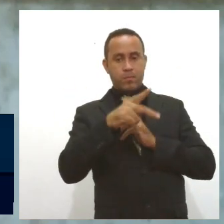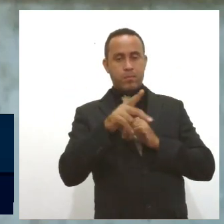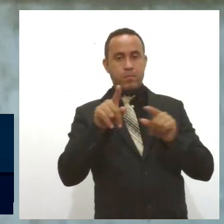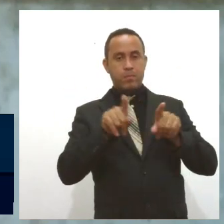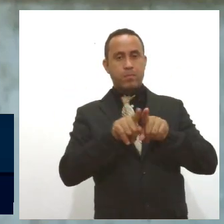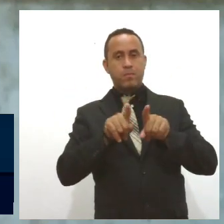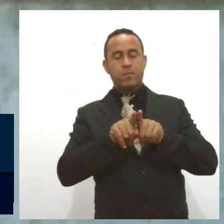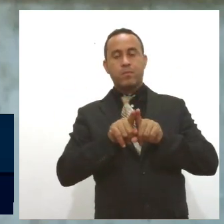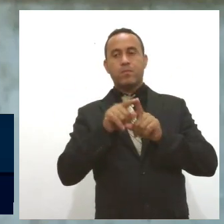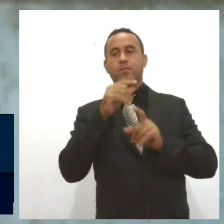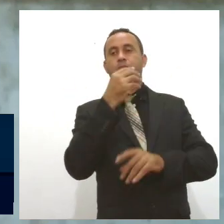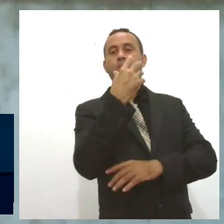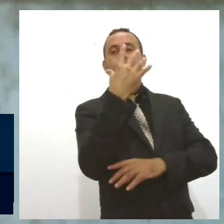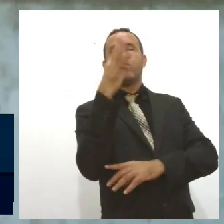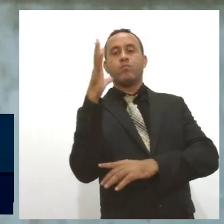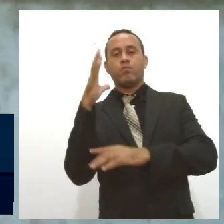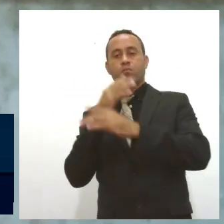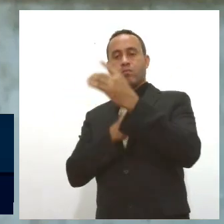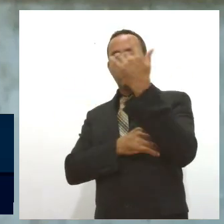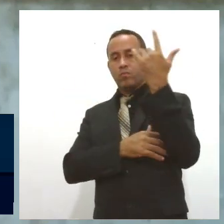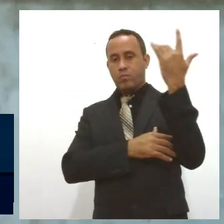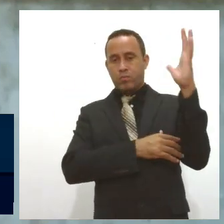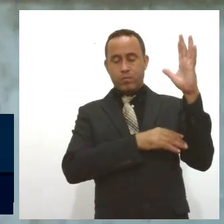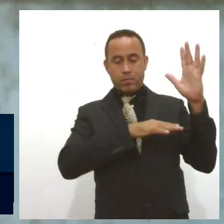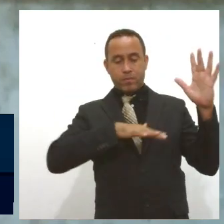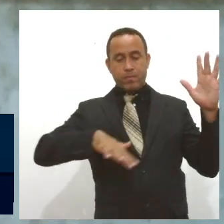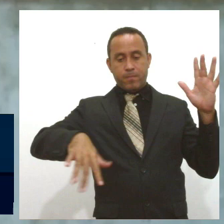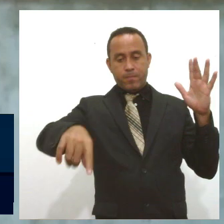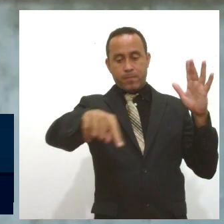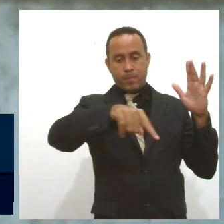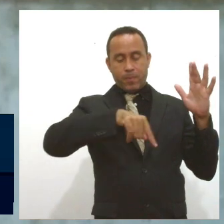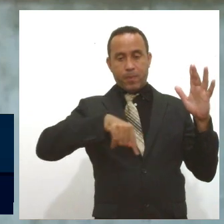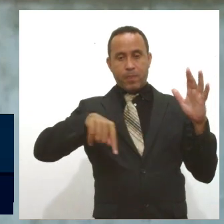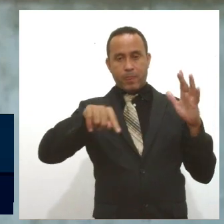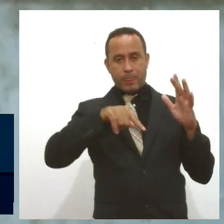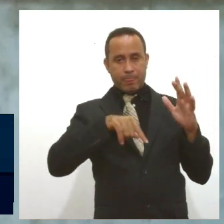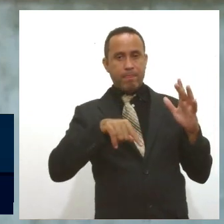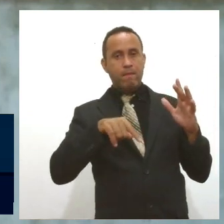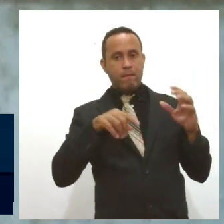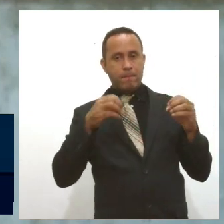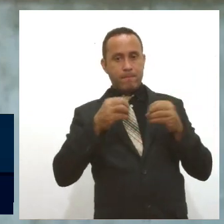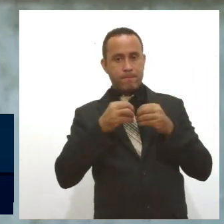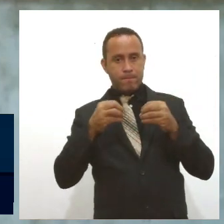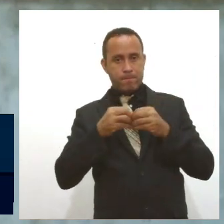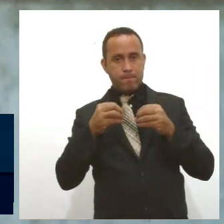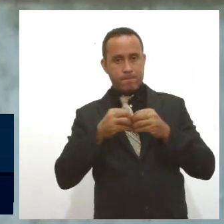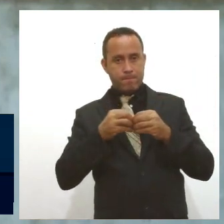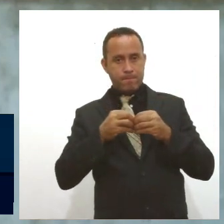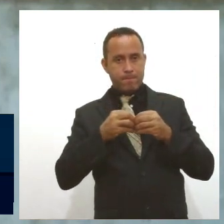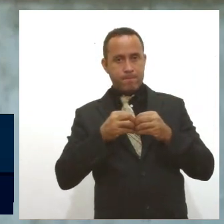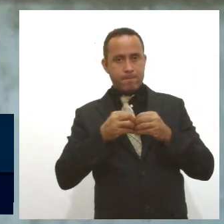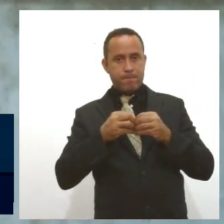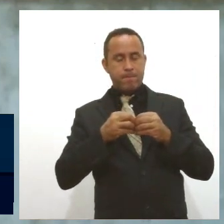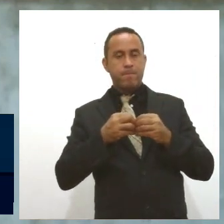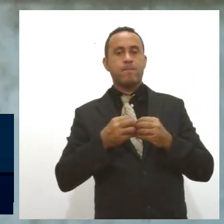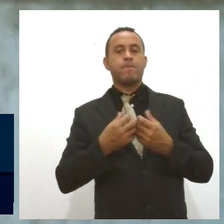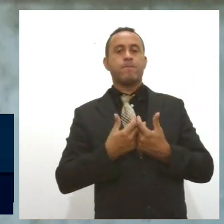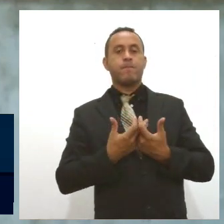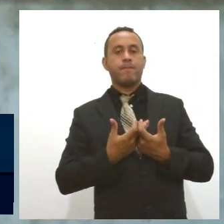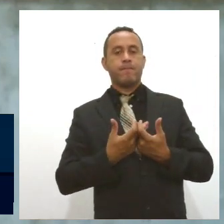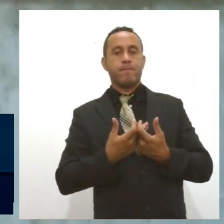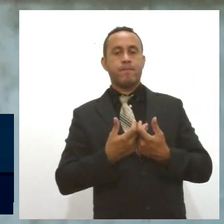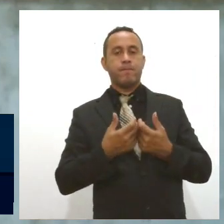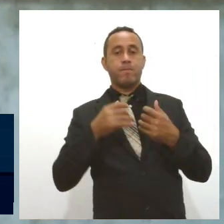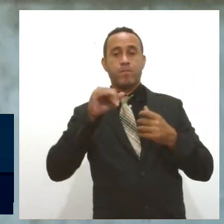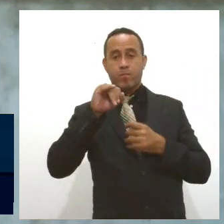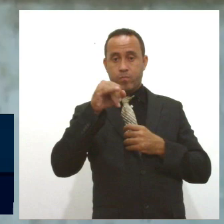de hortaliça no leito dessas barragens, que na maioria delas estão com uma grande quantidade de sedimento.